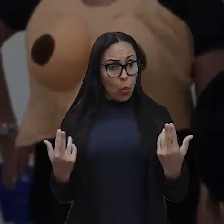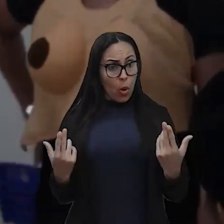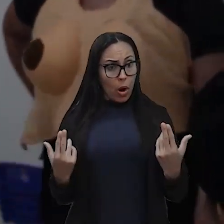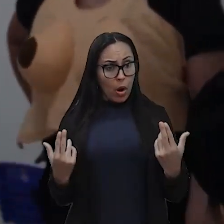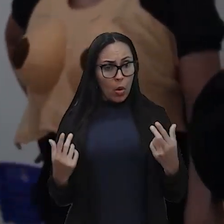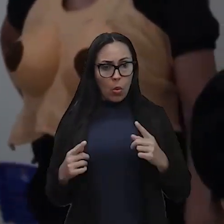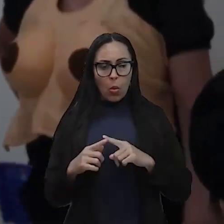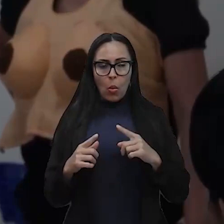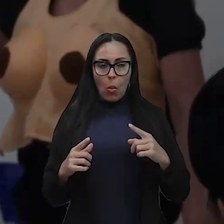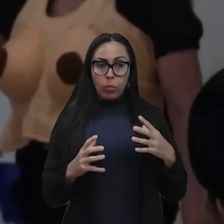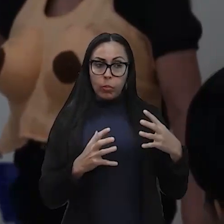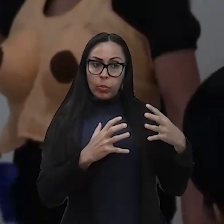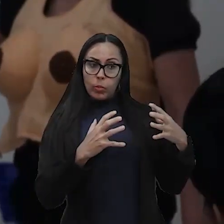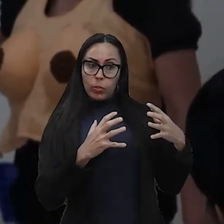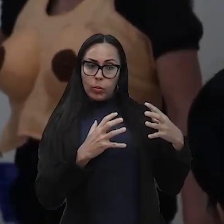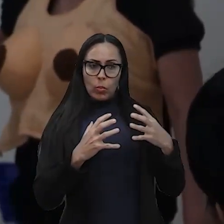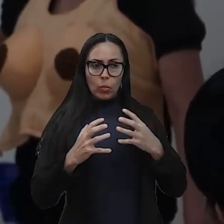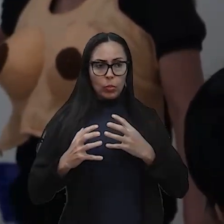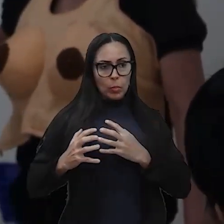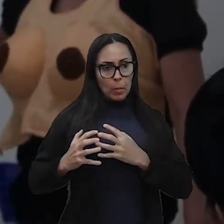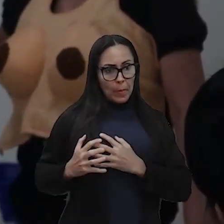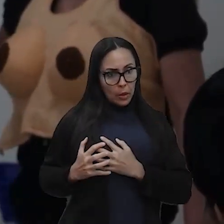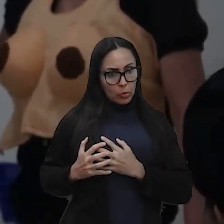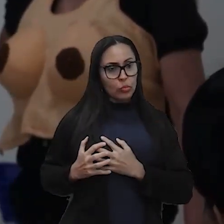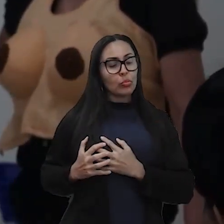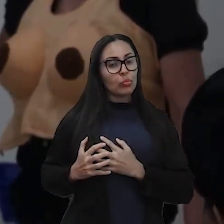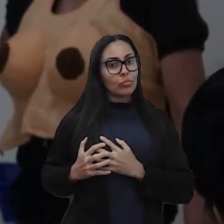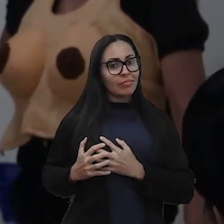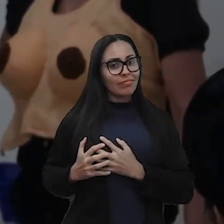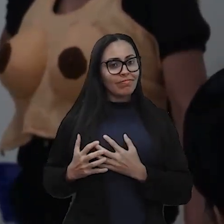volumosa e a outra está muito mais murcha